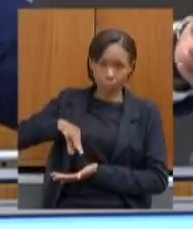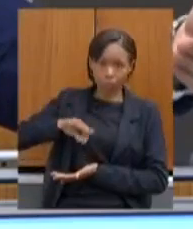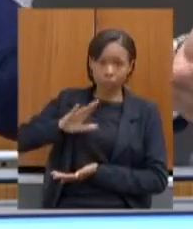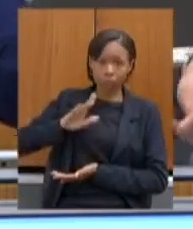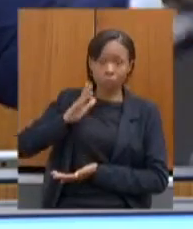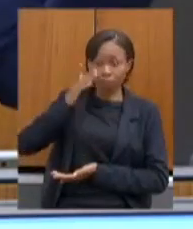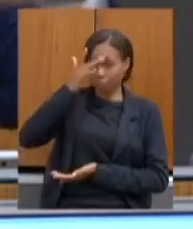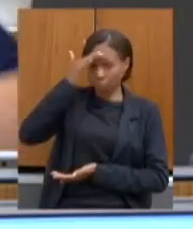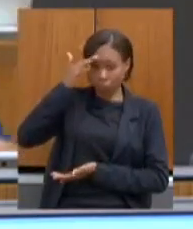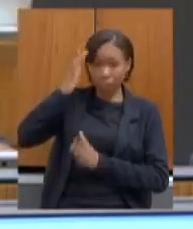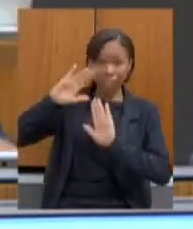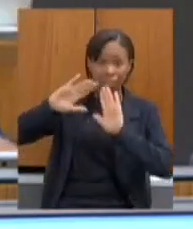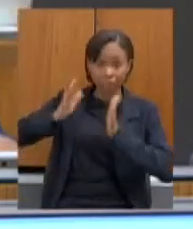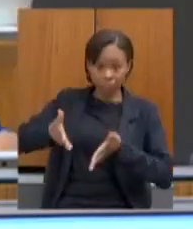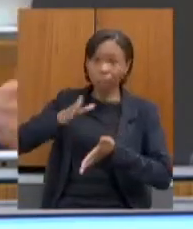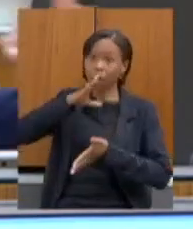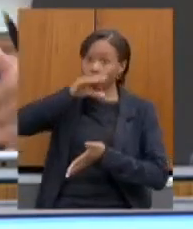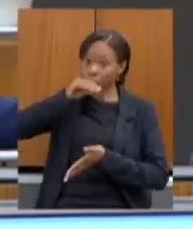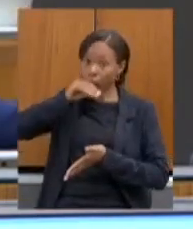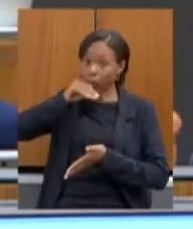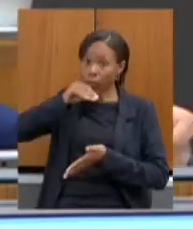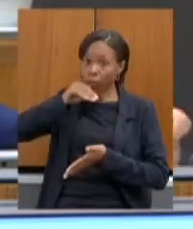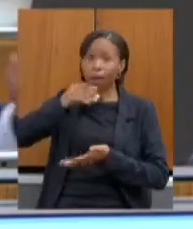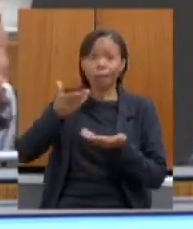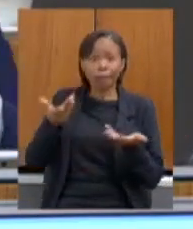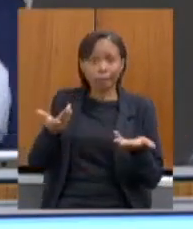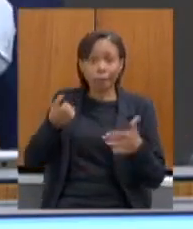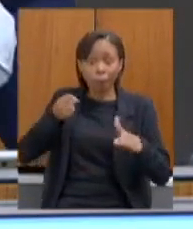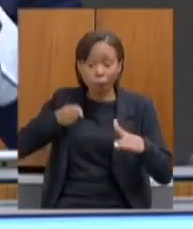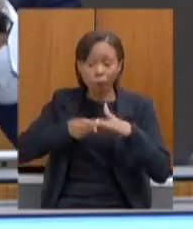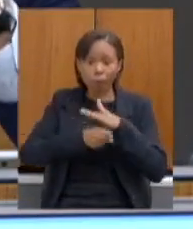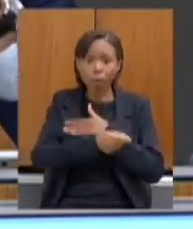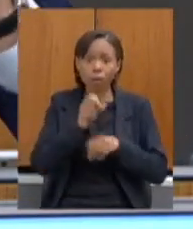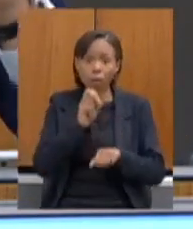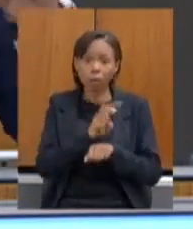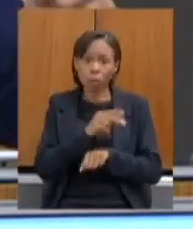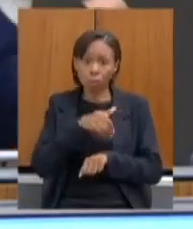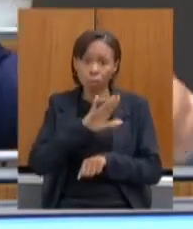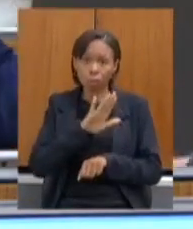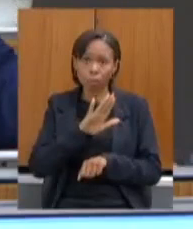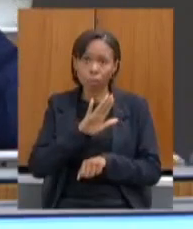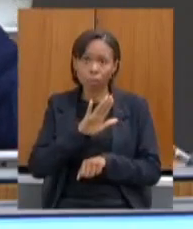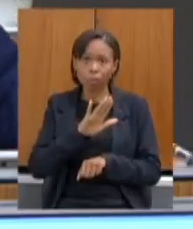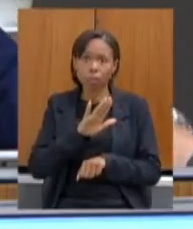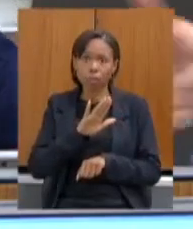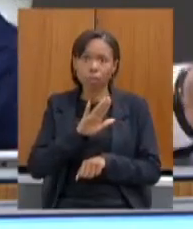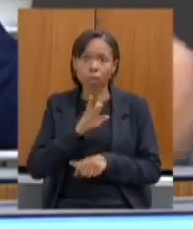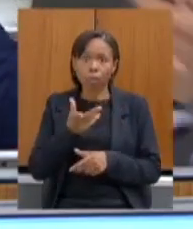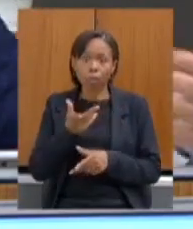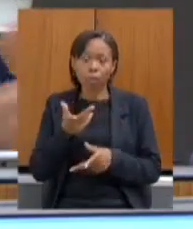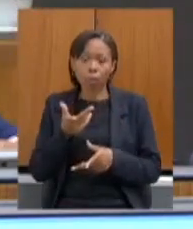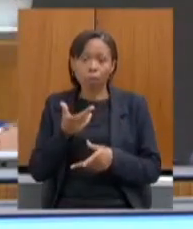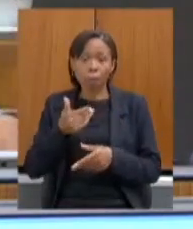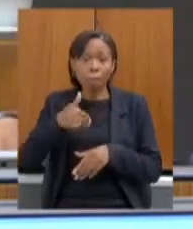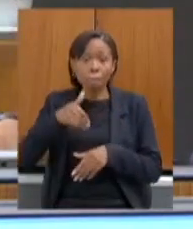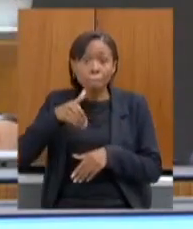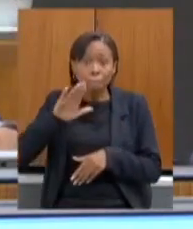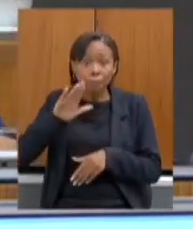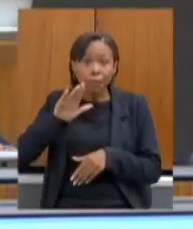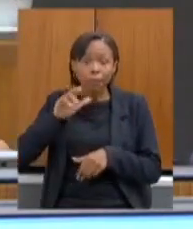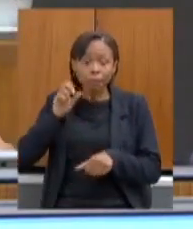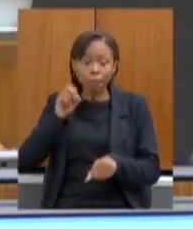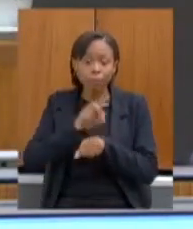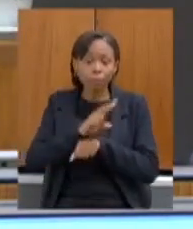gente trazer mais pessoas para... Presidente, eu peço... Trazer mais pessoas para